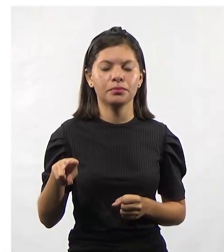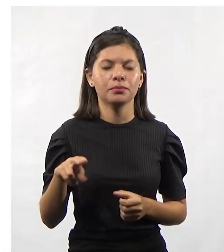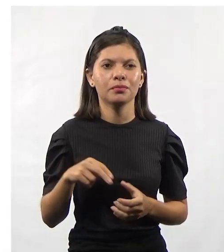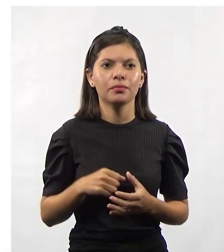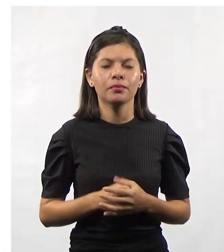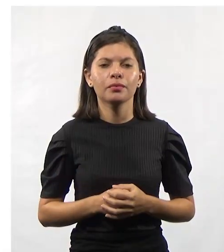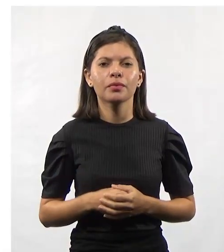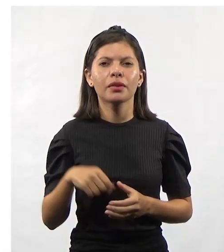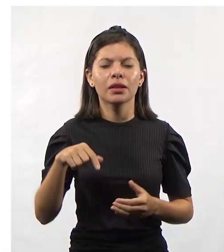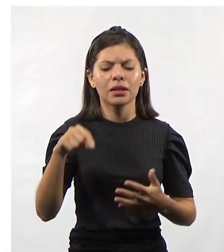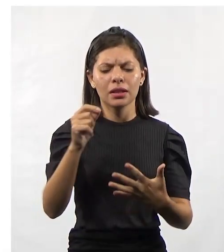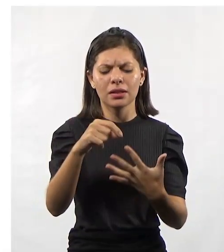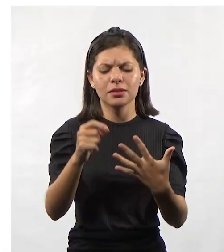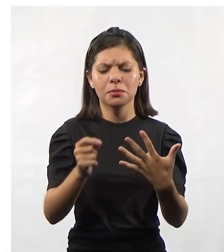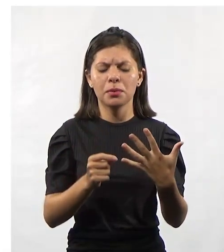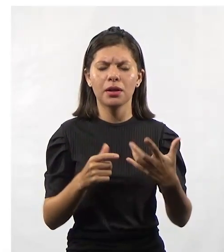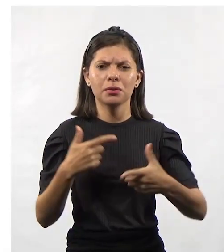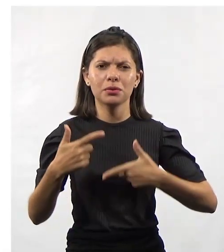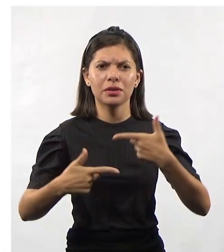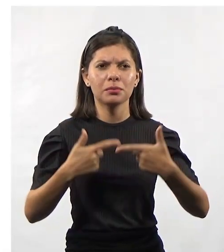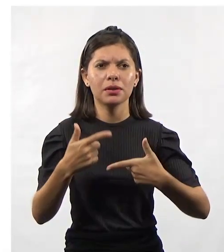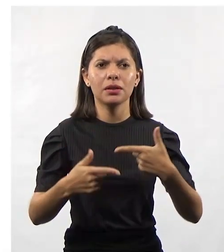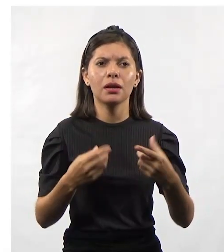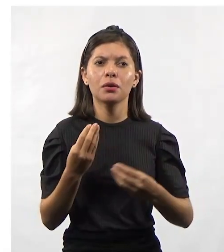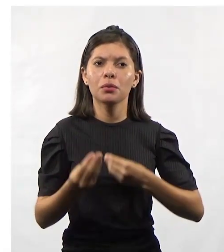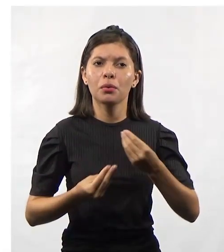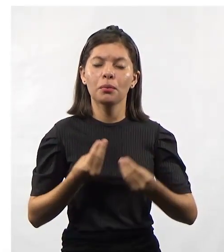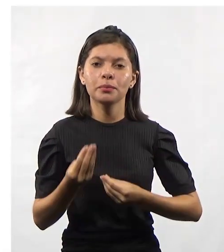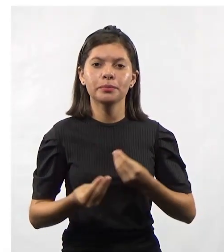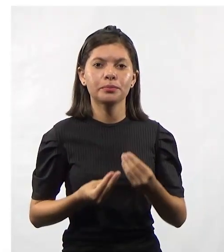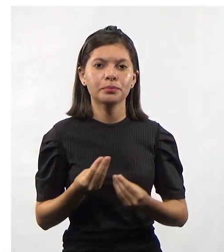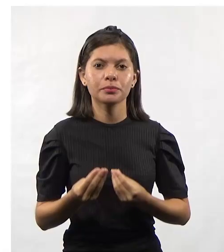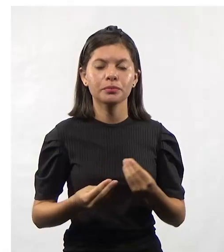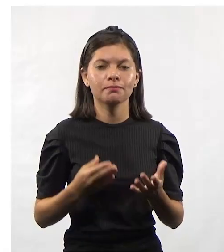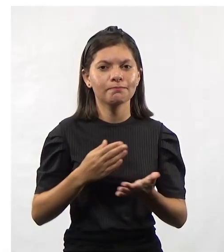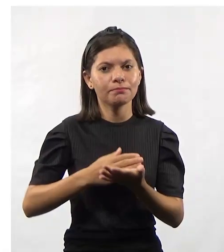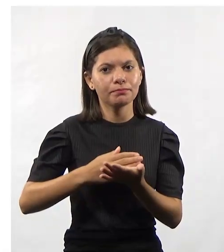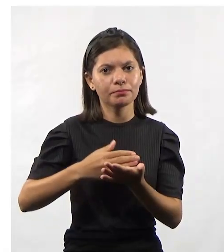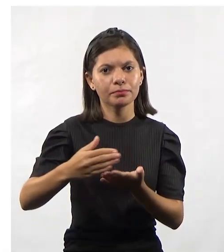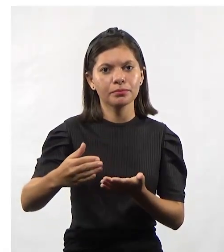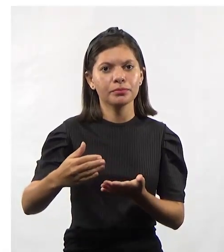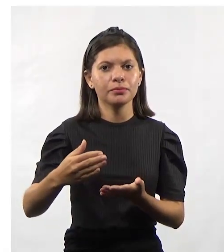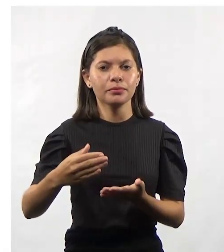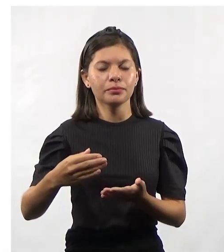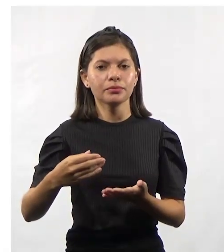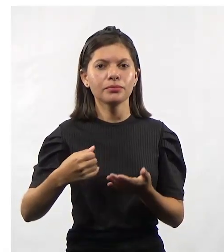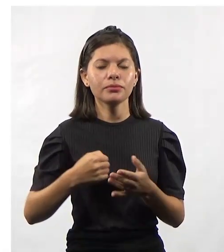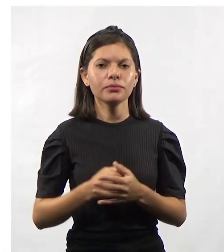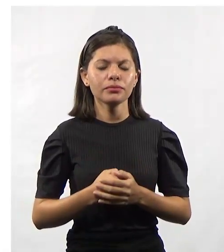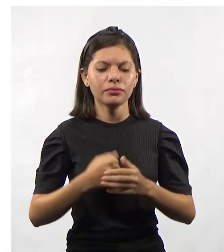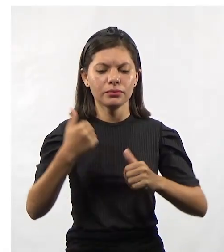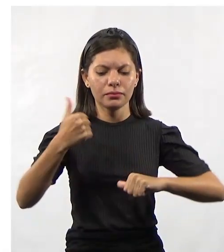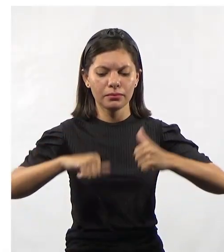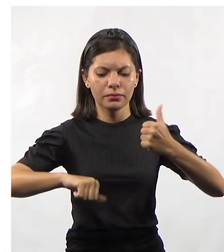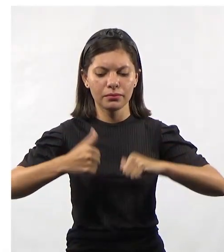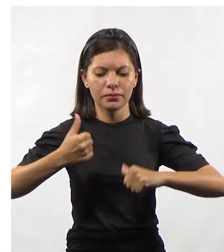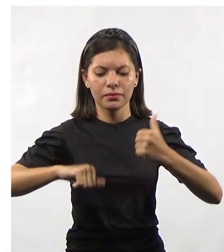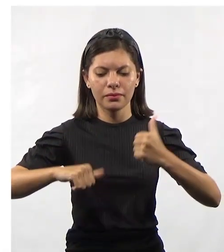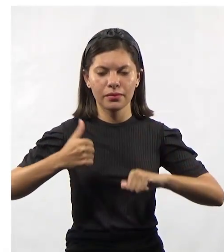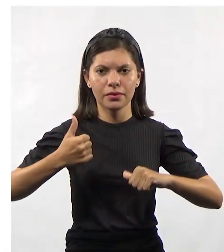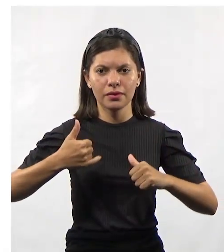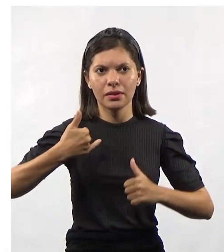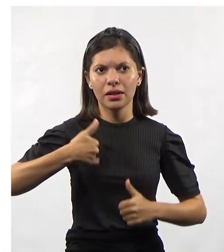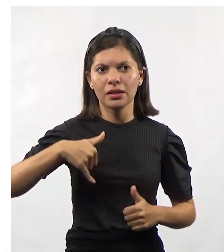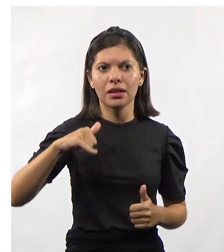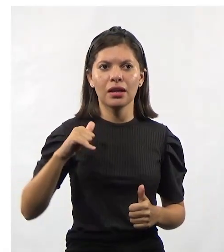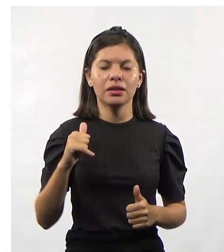igualdade. Esses aspectos, a gente tem que trabalhar eles a partir da perspectiva